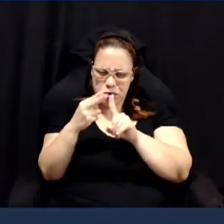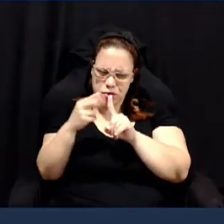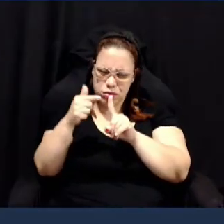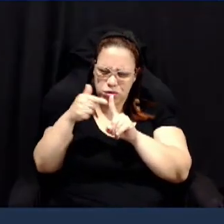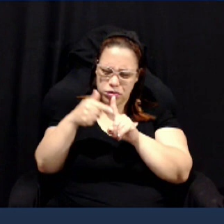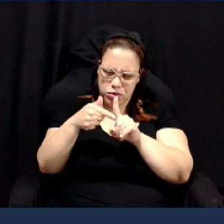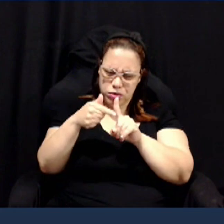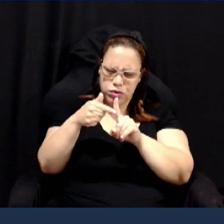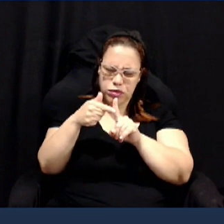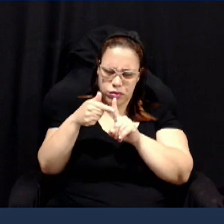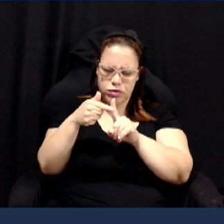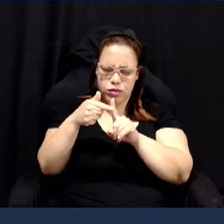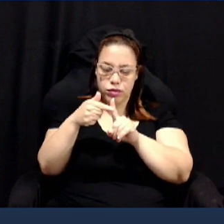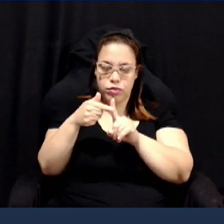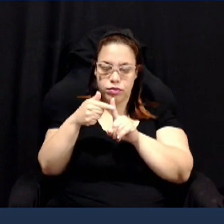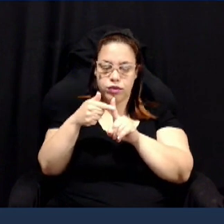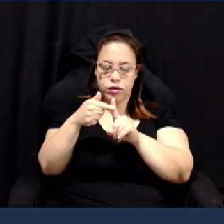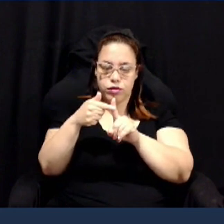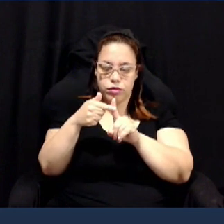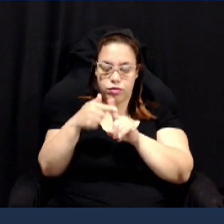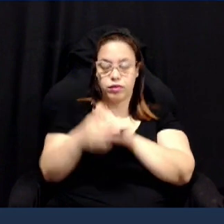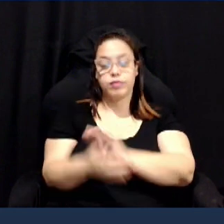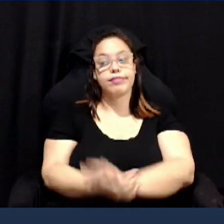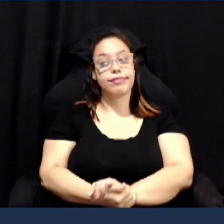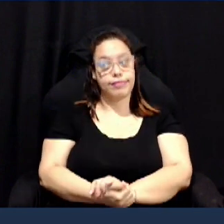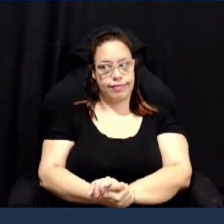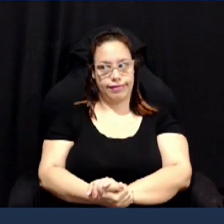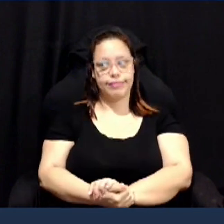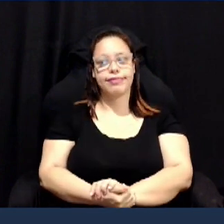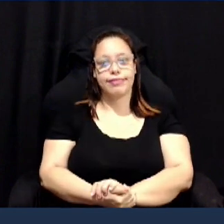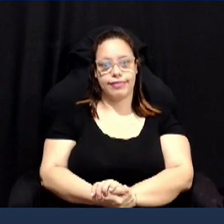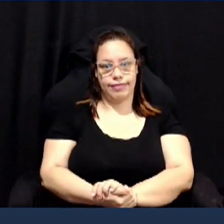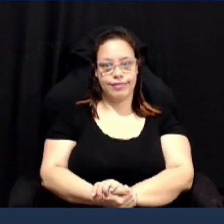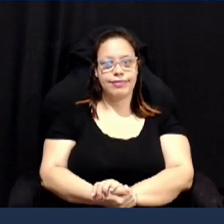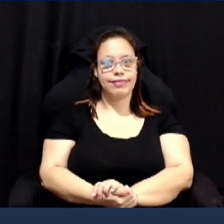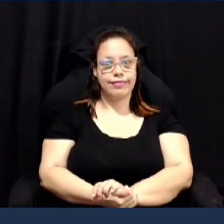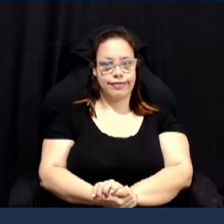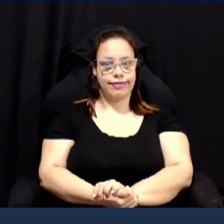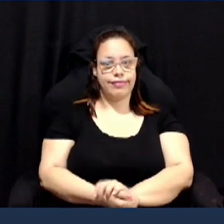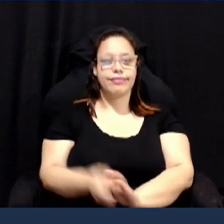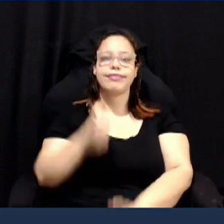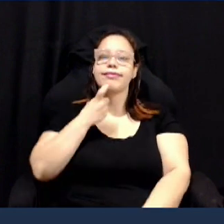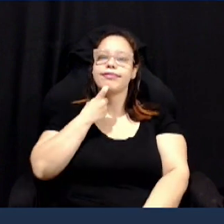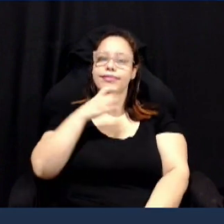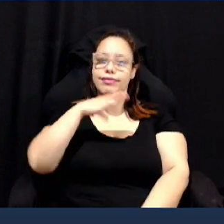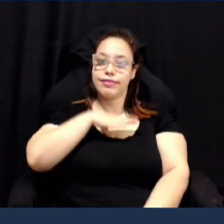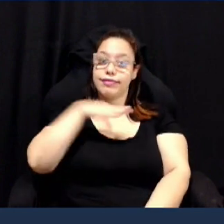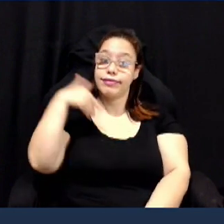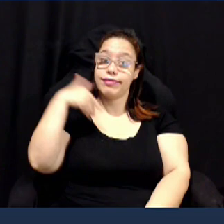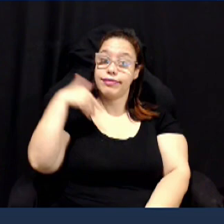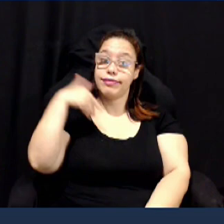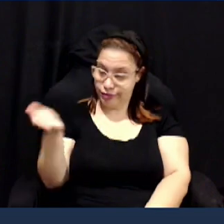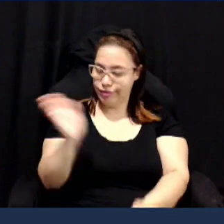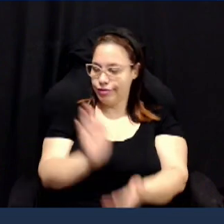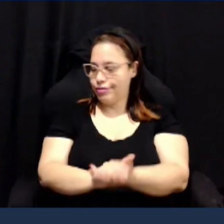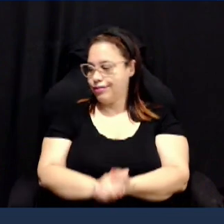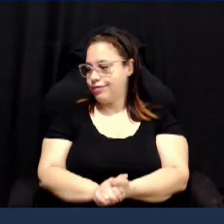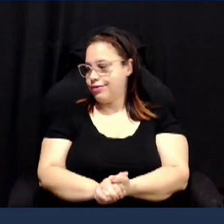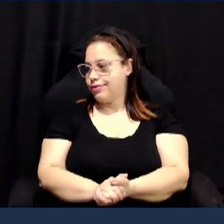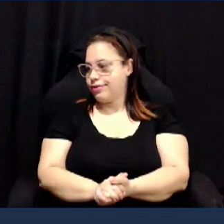presença do sol, podendo chegar aos 27 graus aqui na cidade de Campinas.